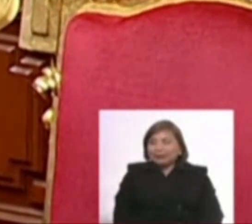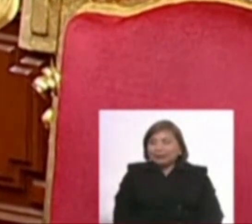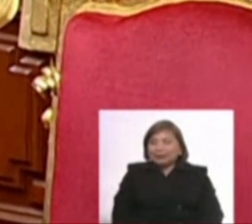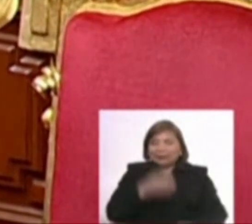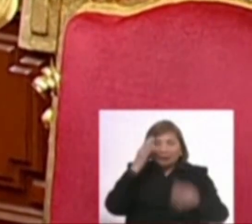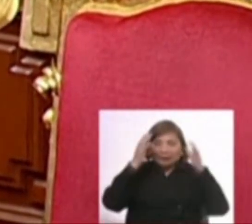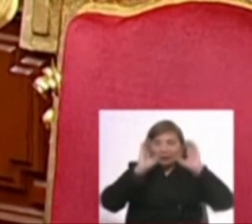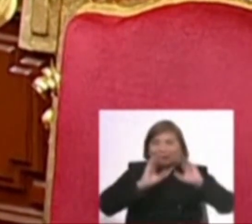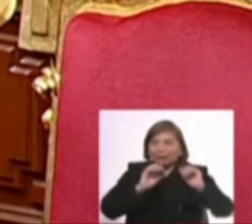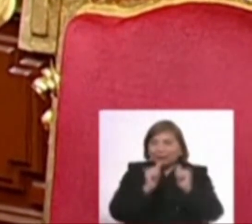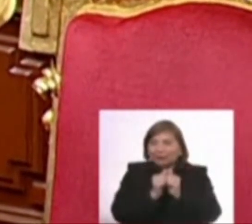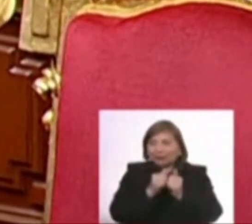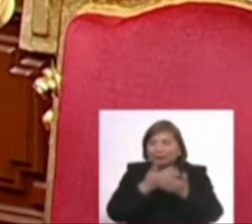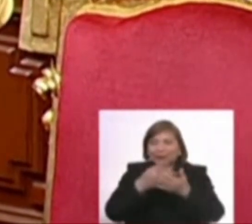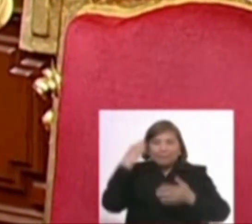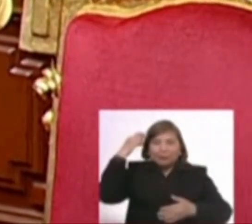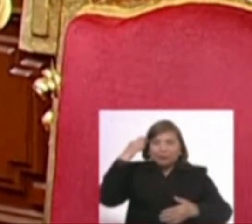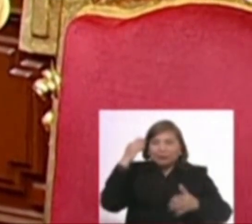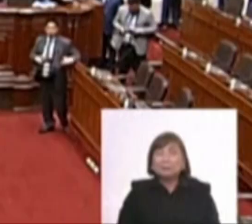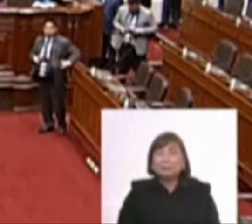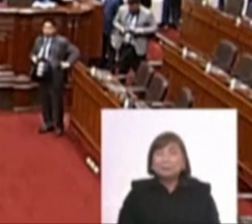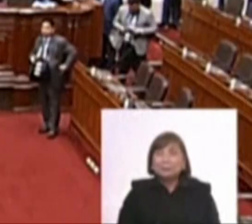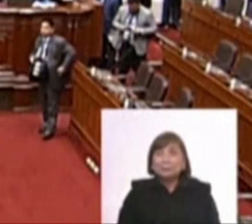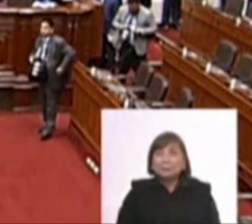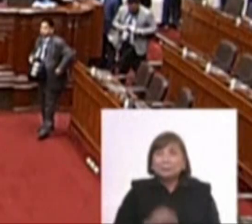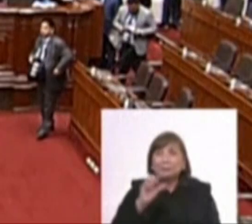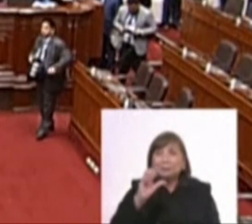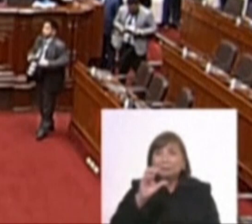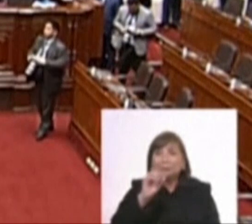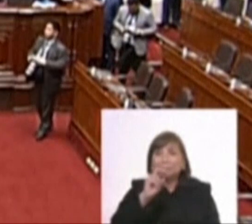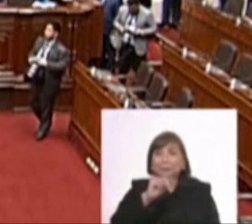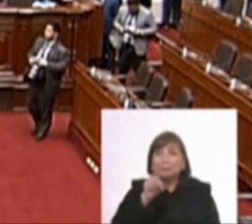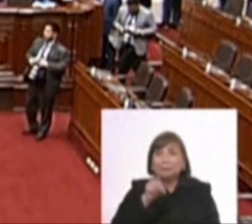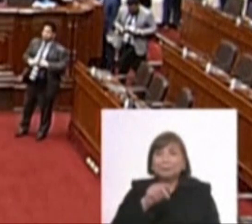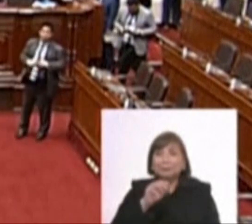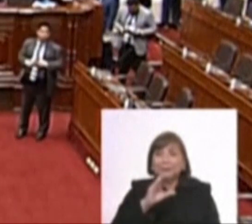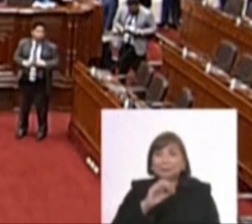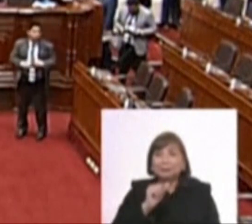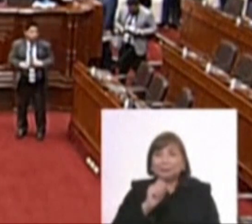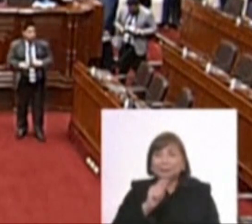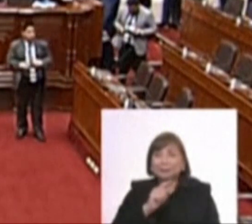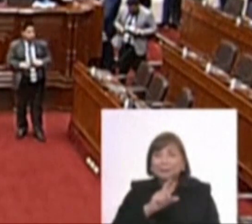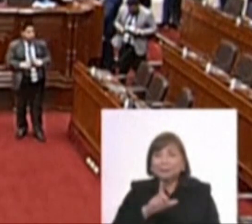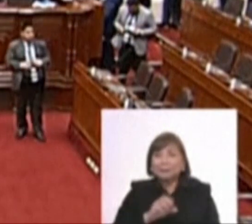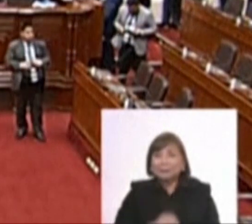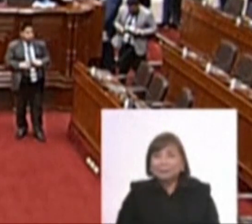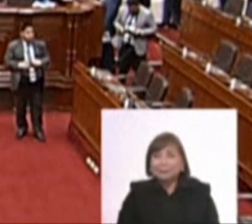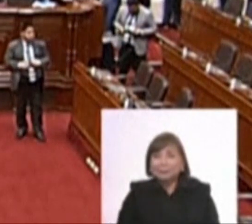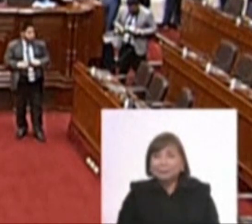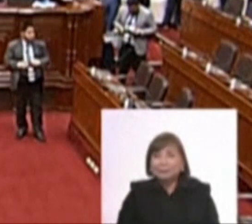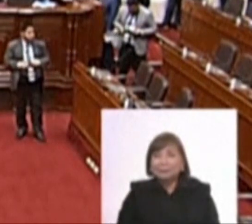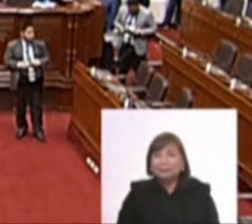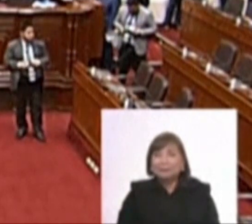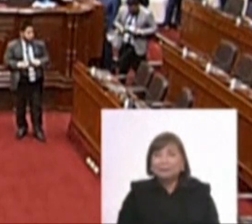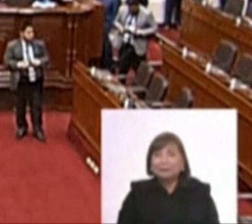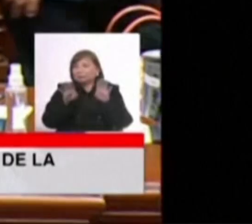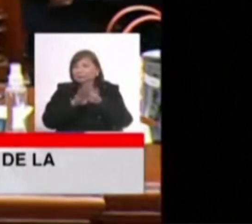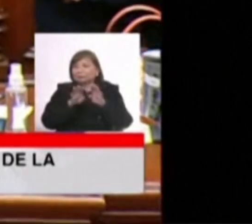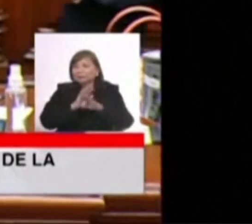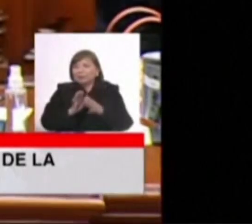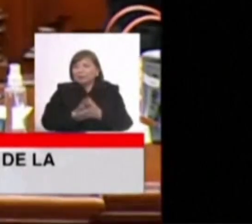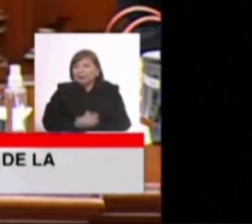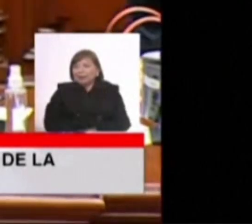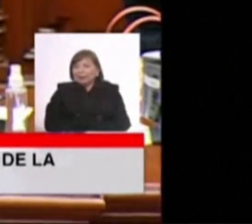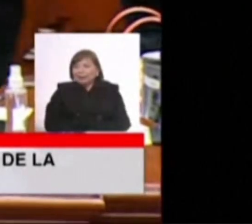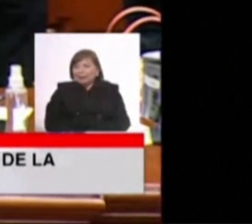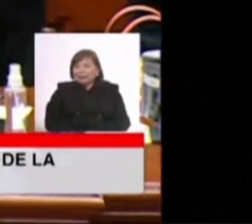era sua vice, assumiu a presidência do país. Apoiadores e críticos de Castillo protestaram nas ruas da capital peruana.